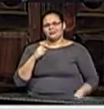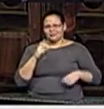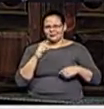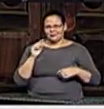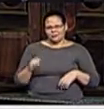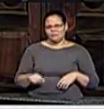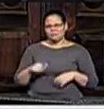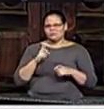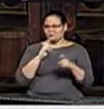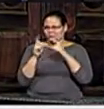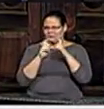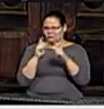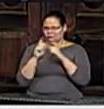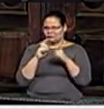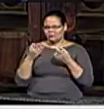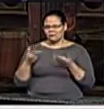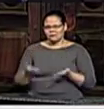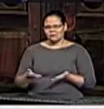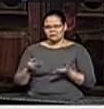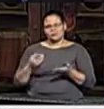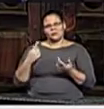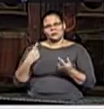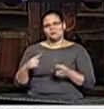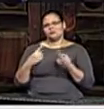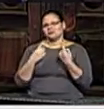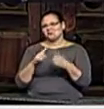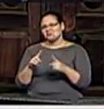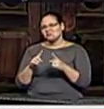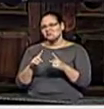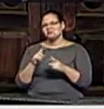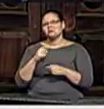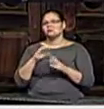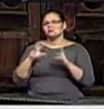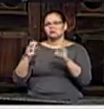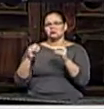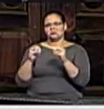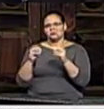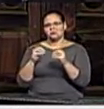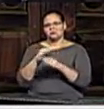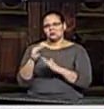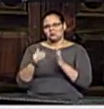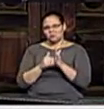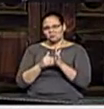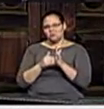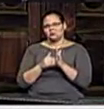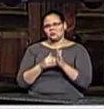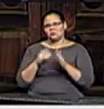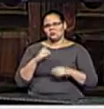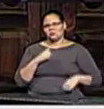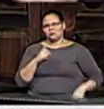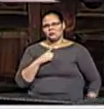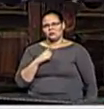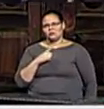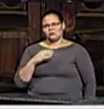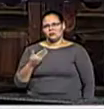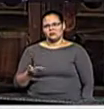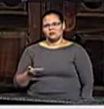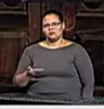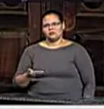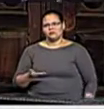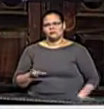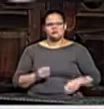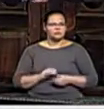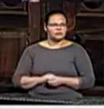aqui está indo na contramão de todos aqueles que estão fora exatamente deste